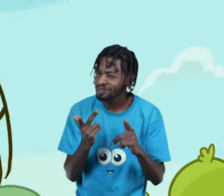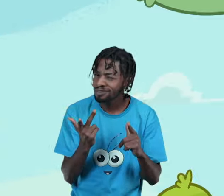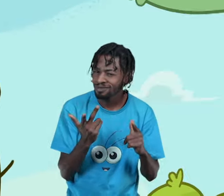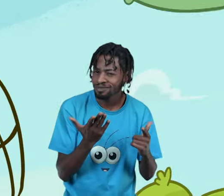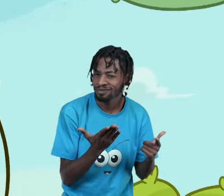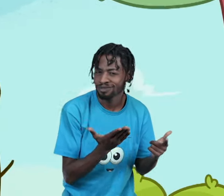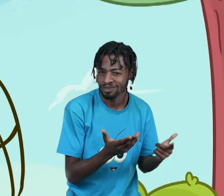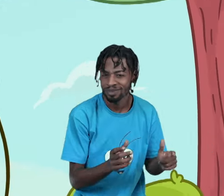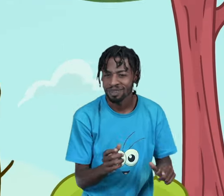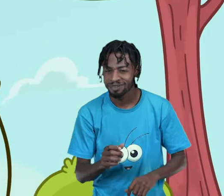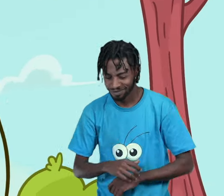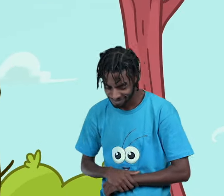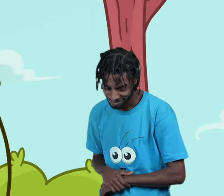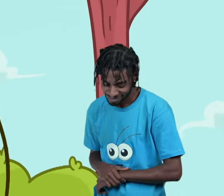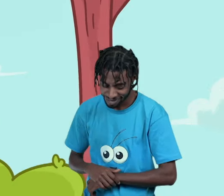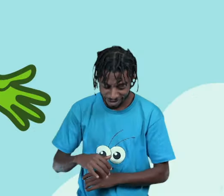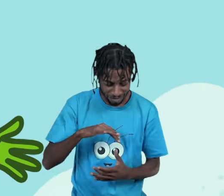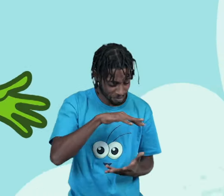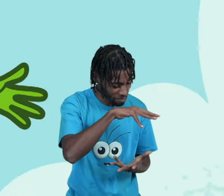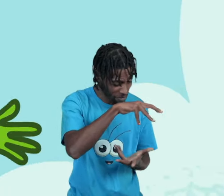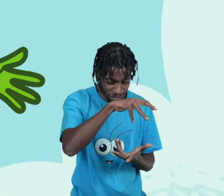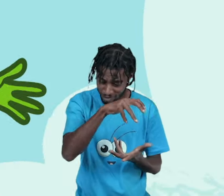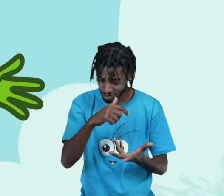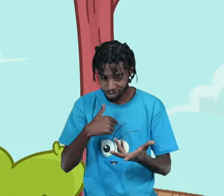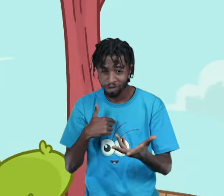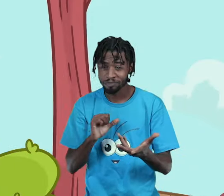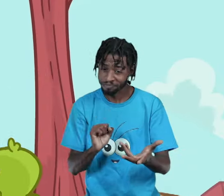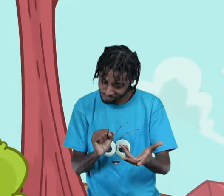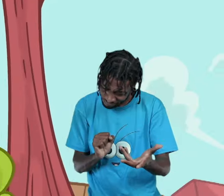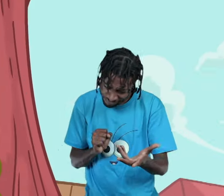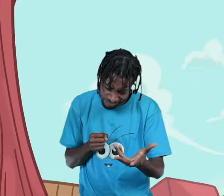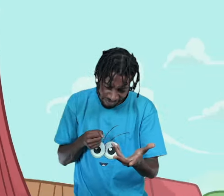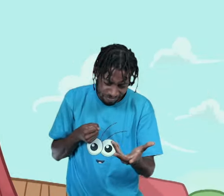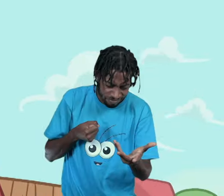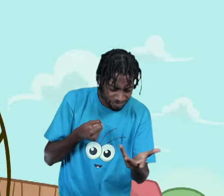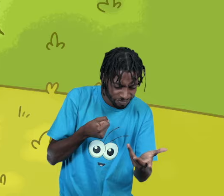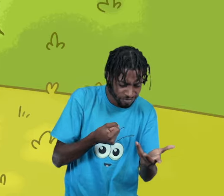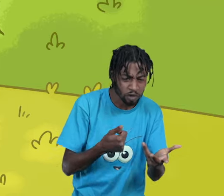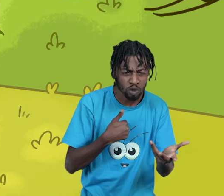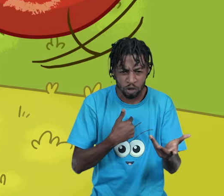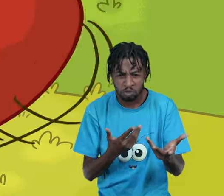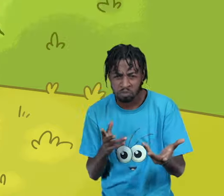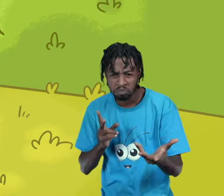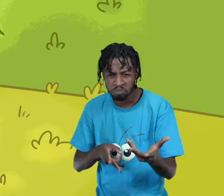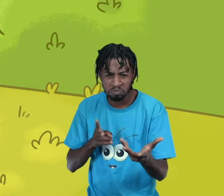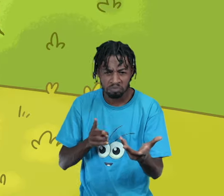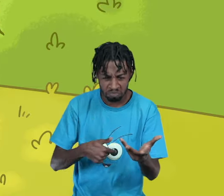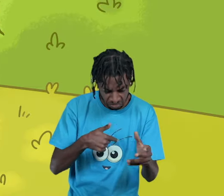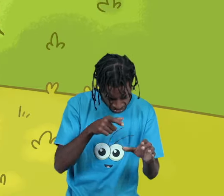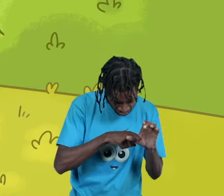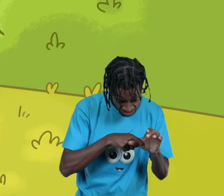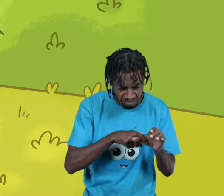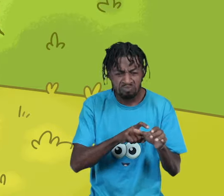diferente Depois o mundo enfrentar Mas para o chão